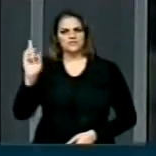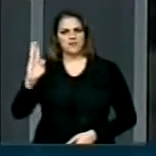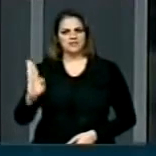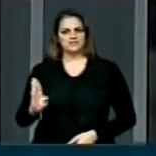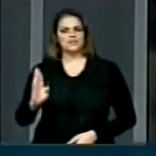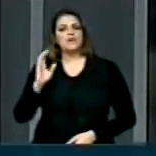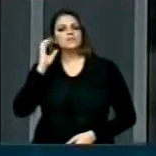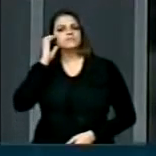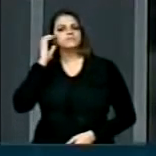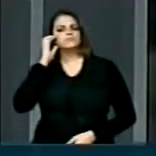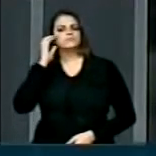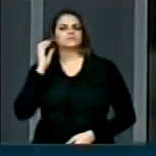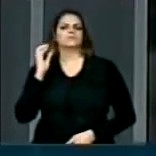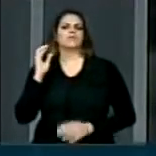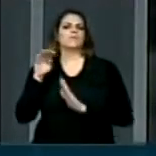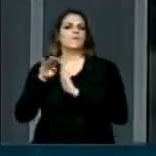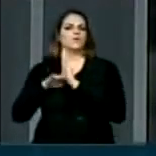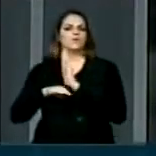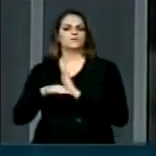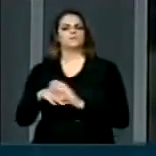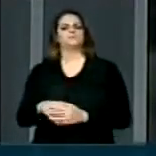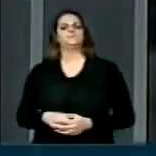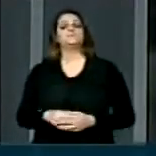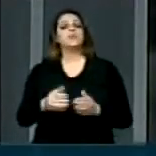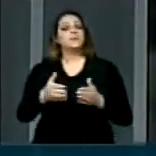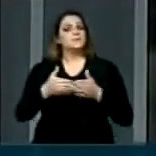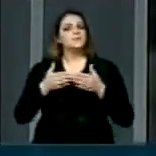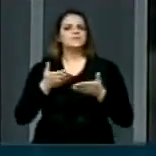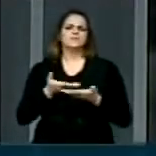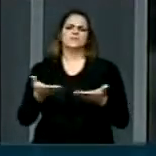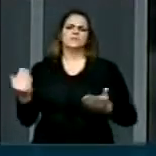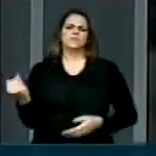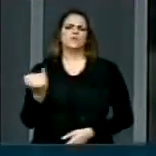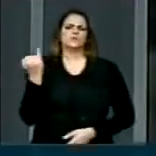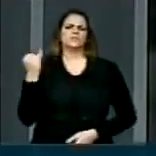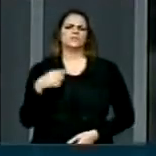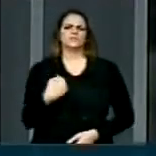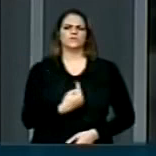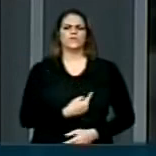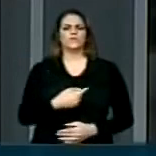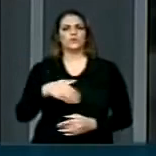importante votarmos. A ideia do ilustre deputado,